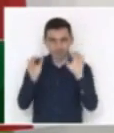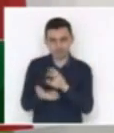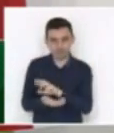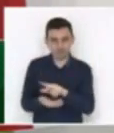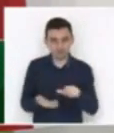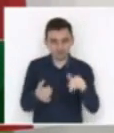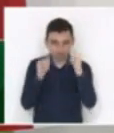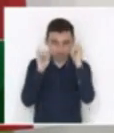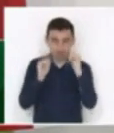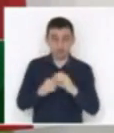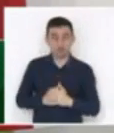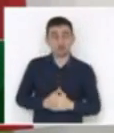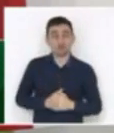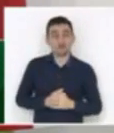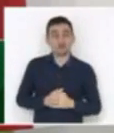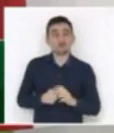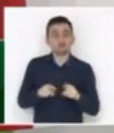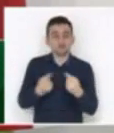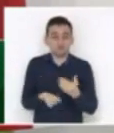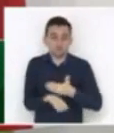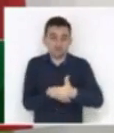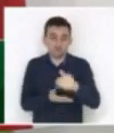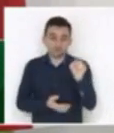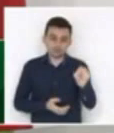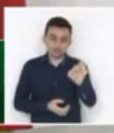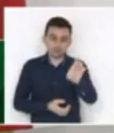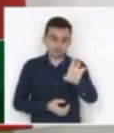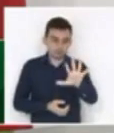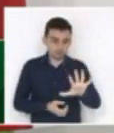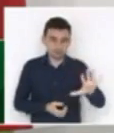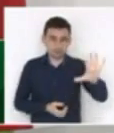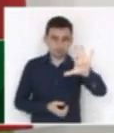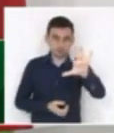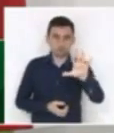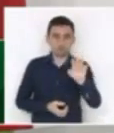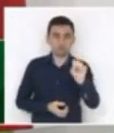começar simbolicamente por Guarujá do Sul, no